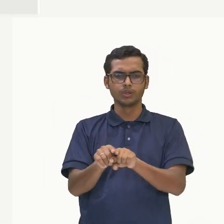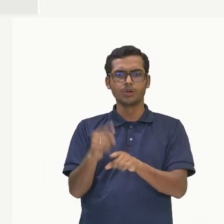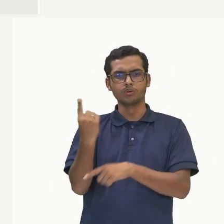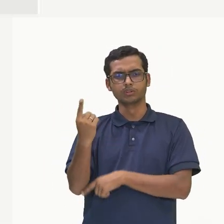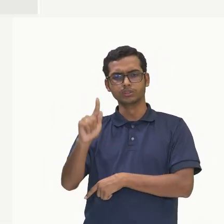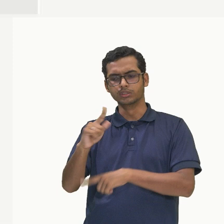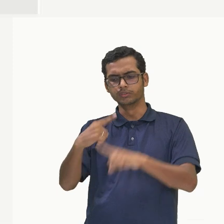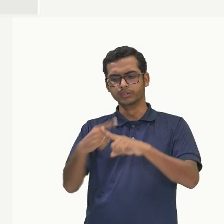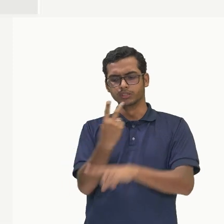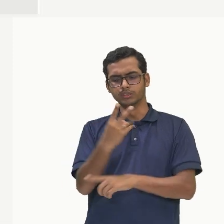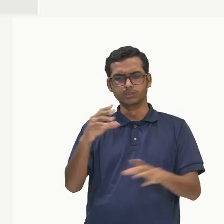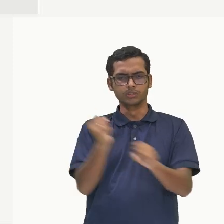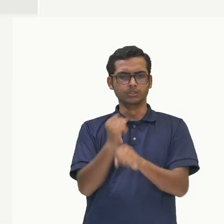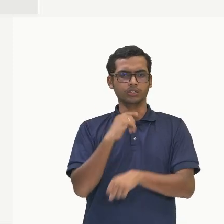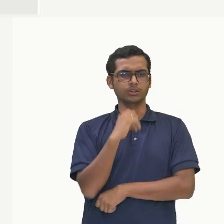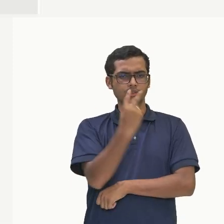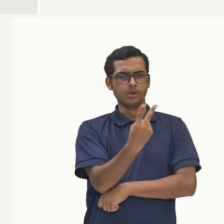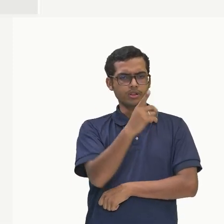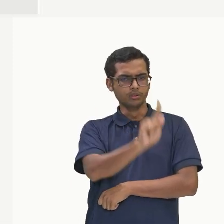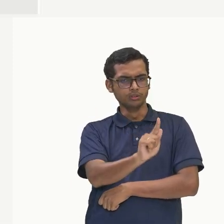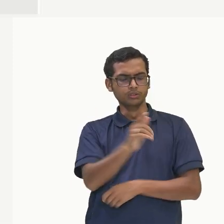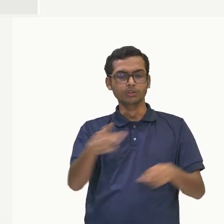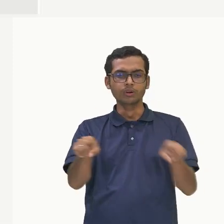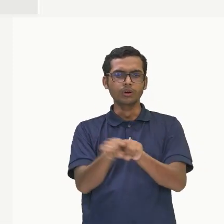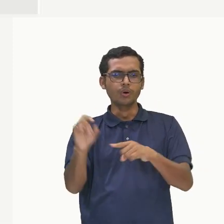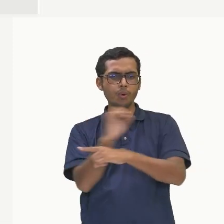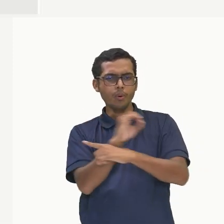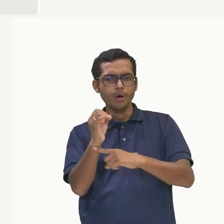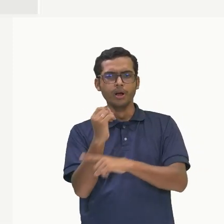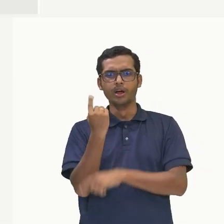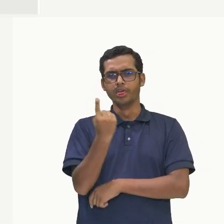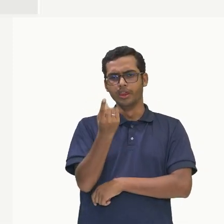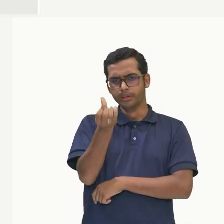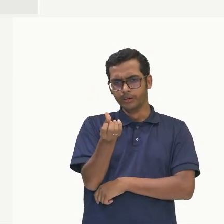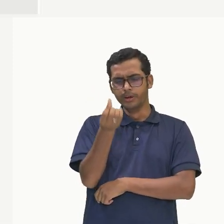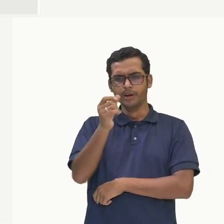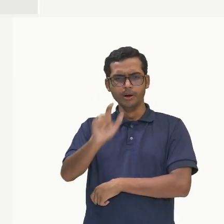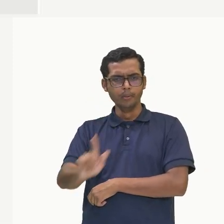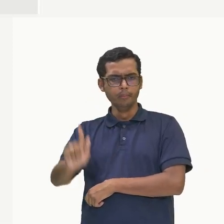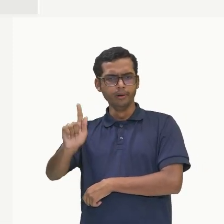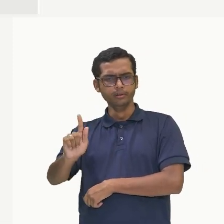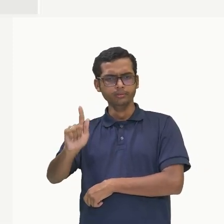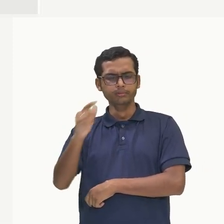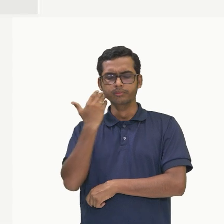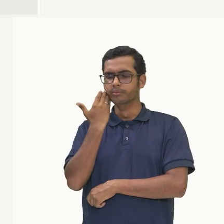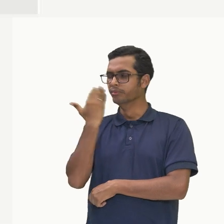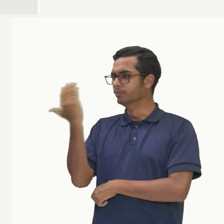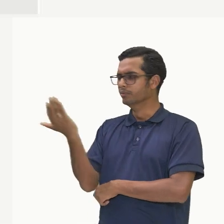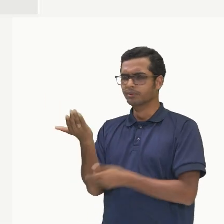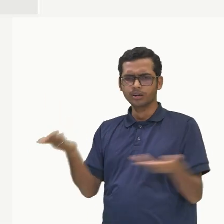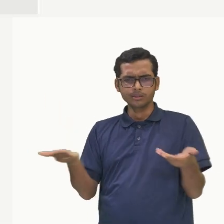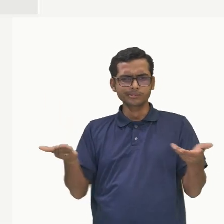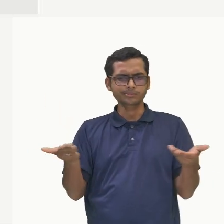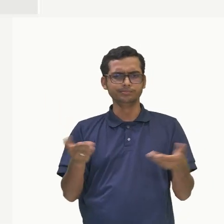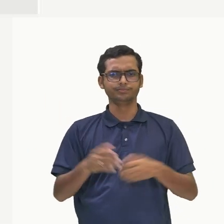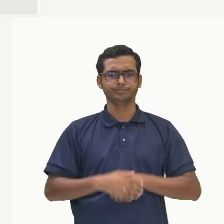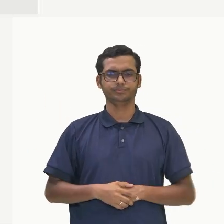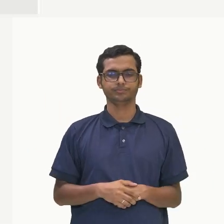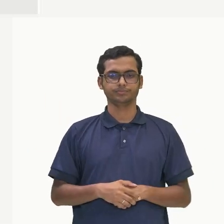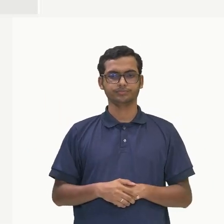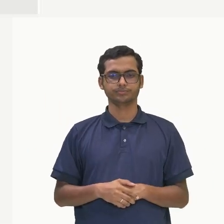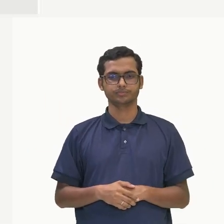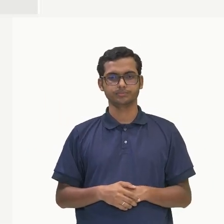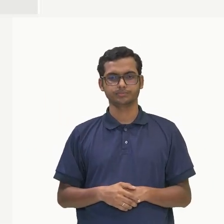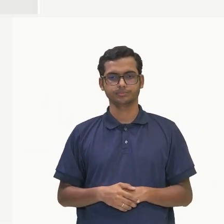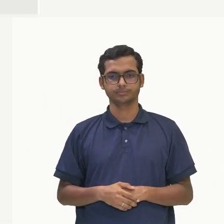gramas. O oxigênio na tabela periódica é 16, como eu só tenho 1, eu tenho 16 gramas. Já neste caso,